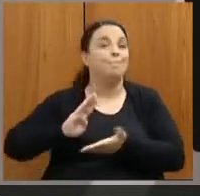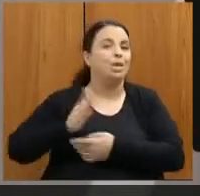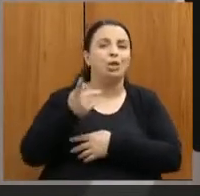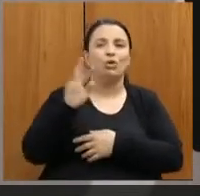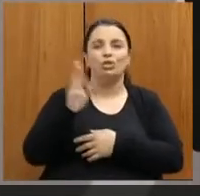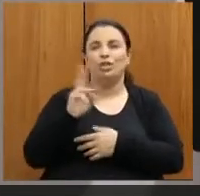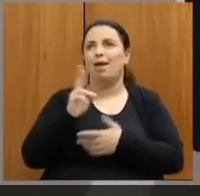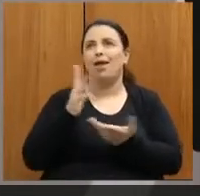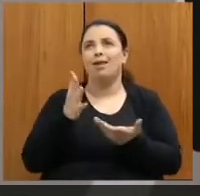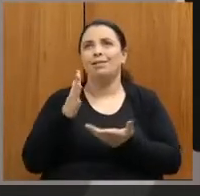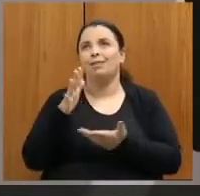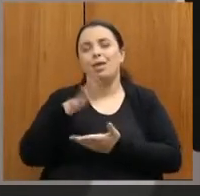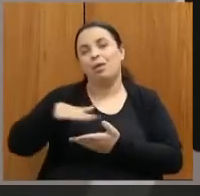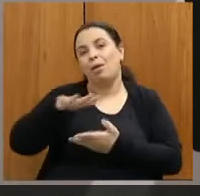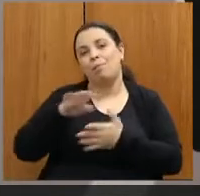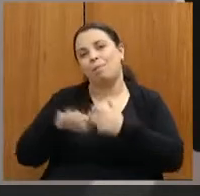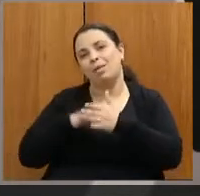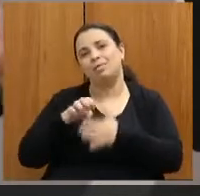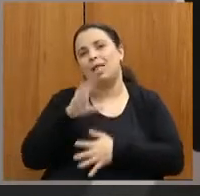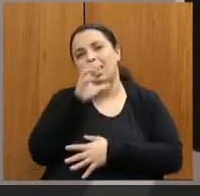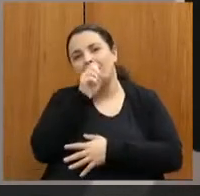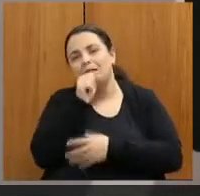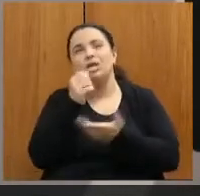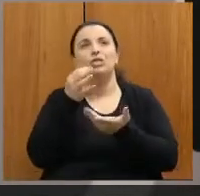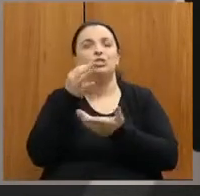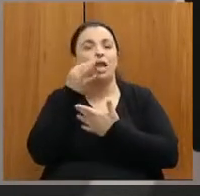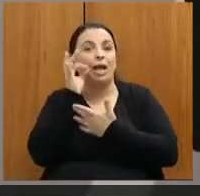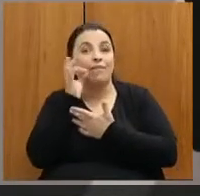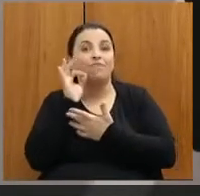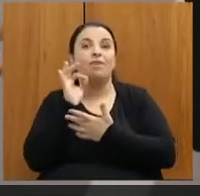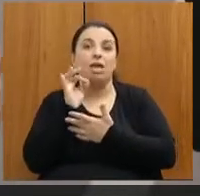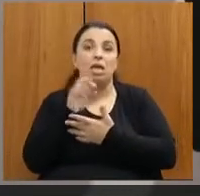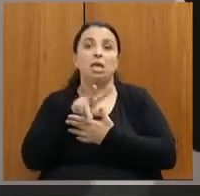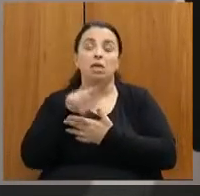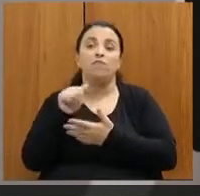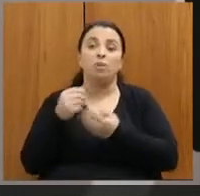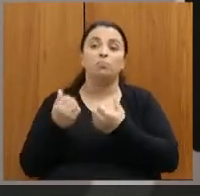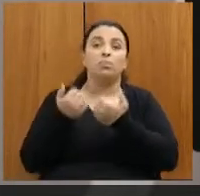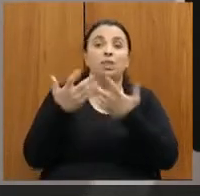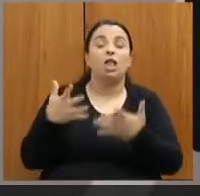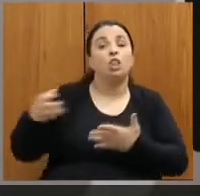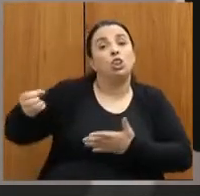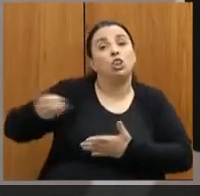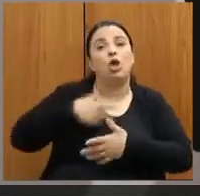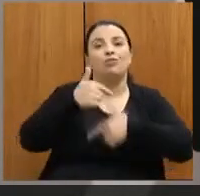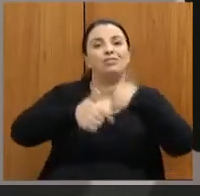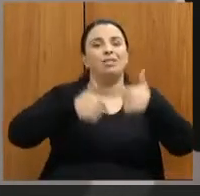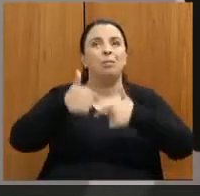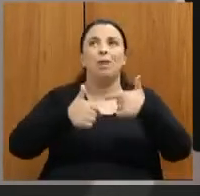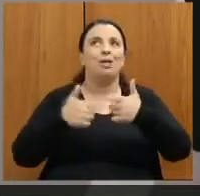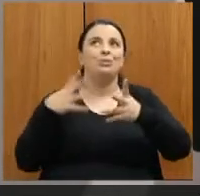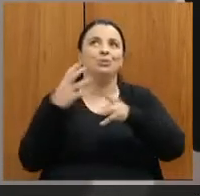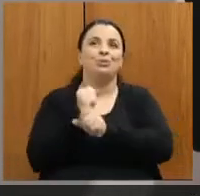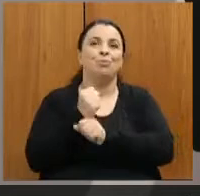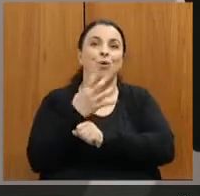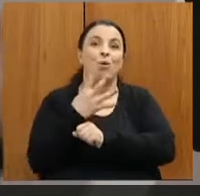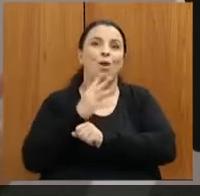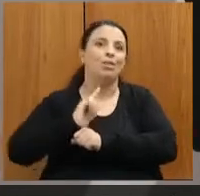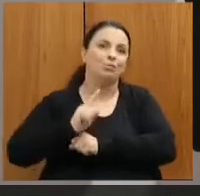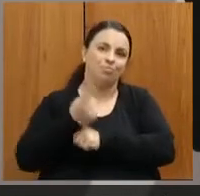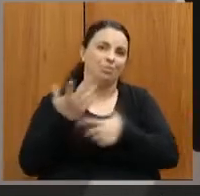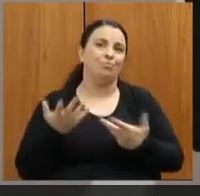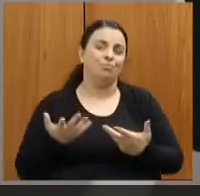laranja alternar do café o investimento de uma podem inclusive gerar mais de 34 mil empregos ou seja por quê que nós temos tipo